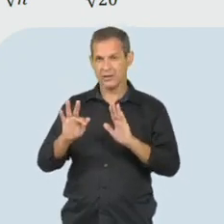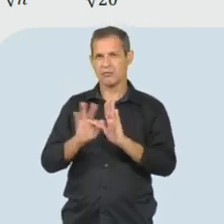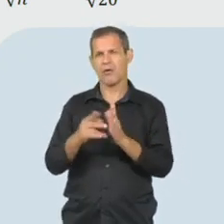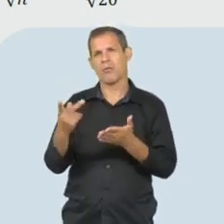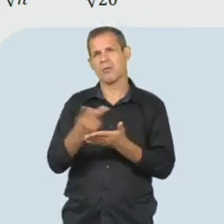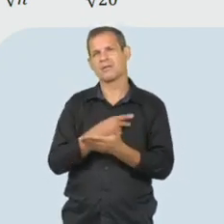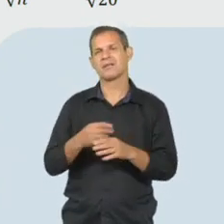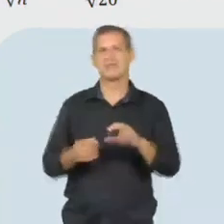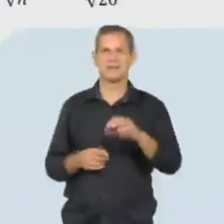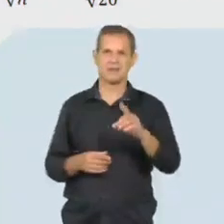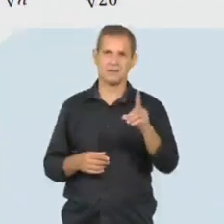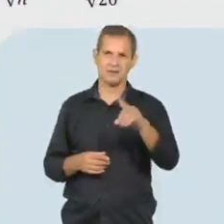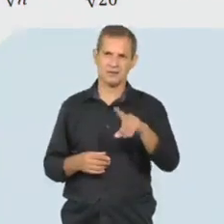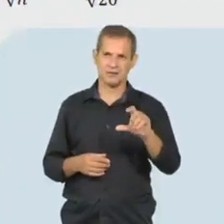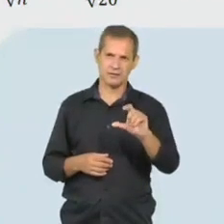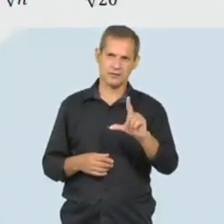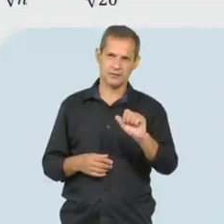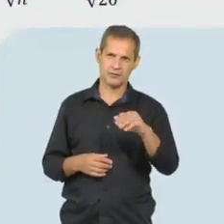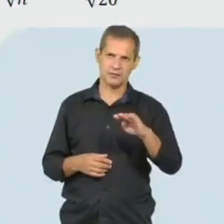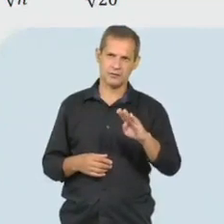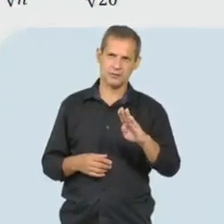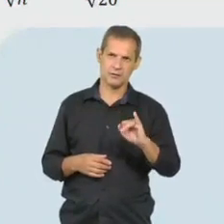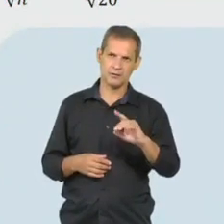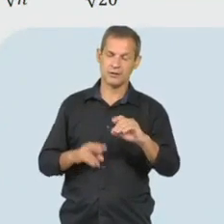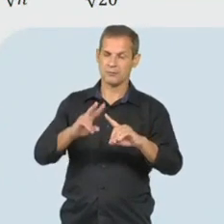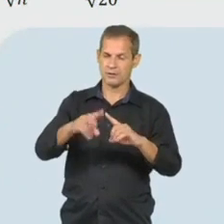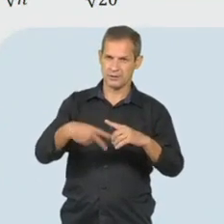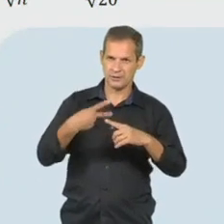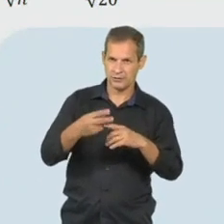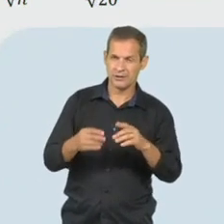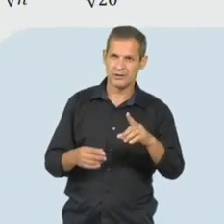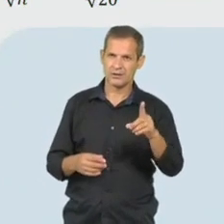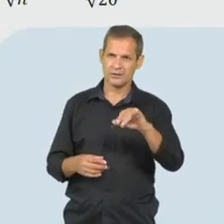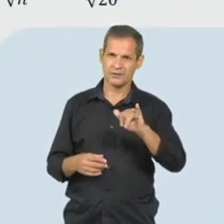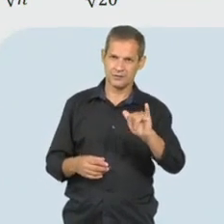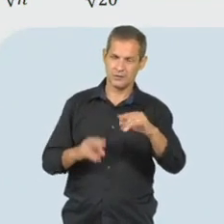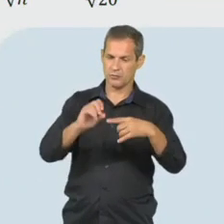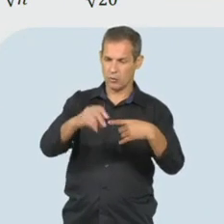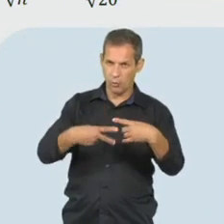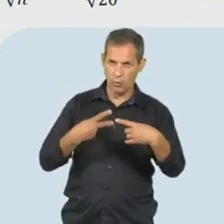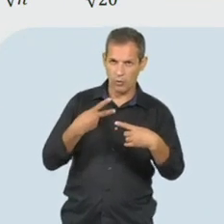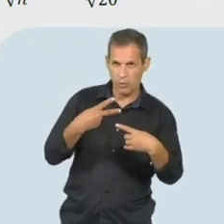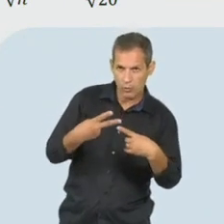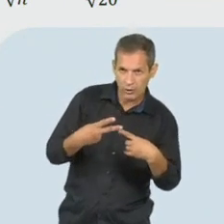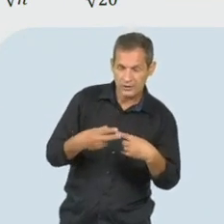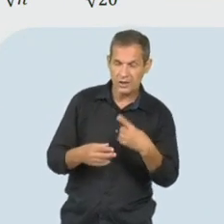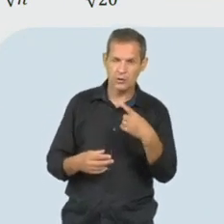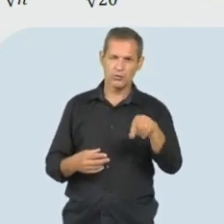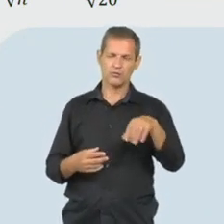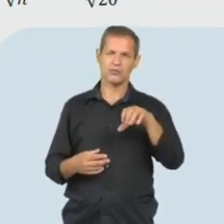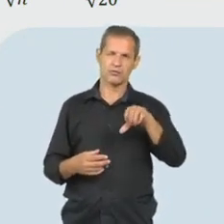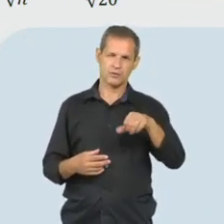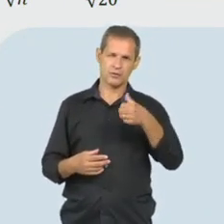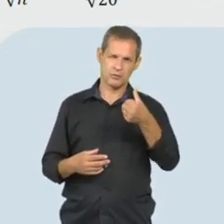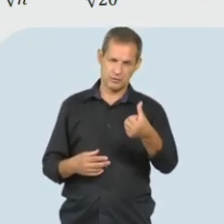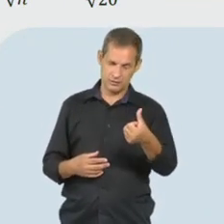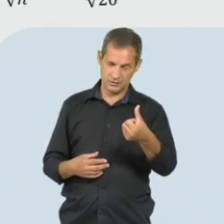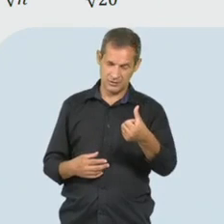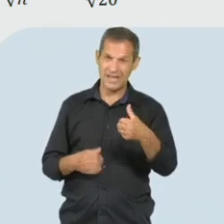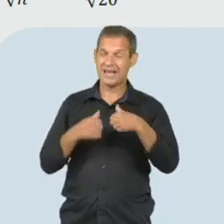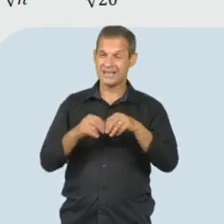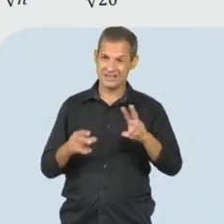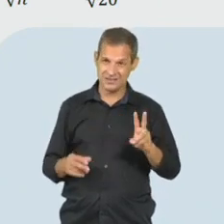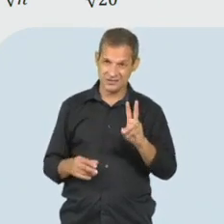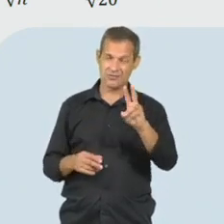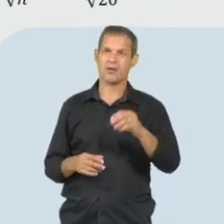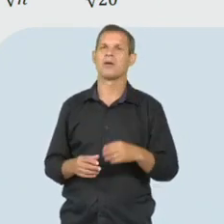erro, Z lambda elevado ao quadrado, que é ZY elevado ao quadrado. 1,96, que é esse